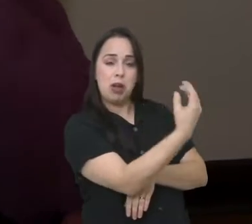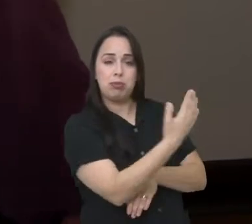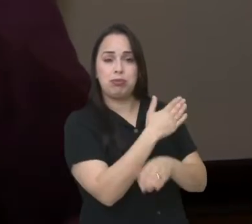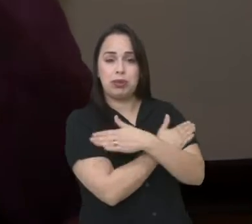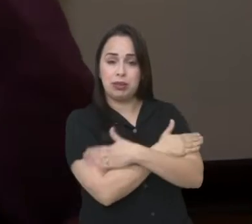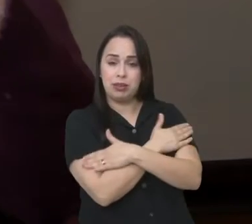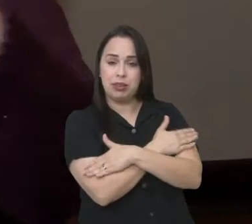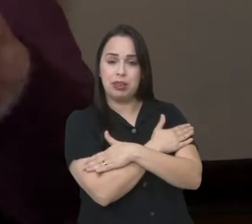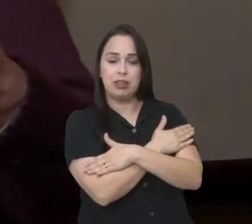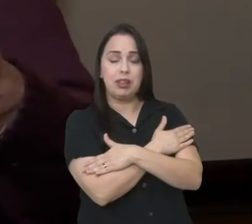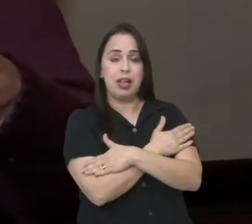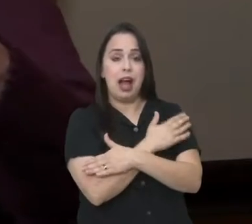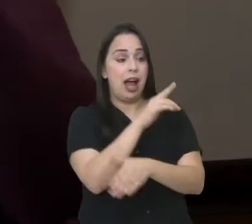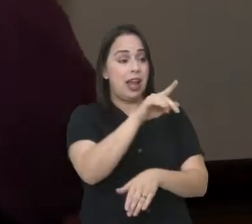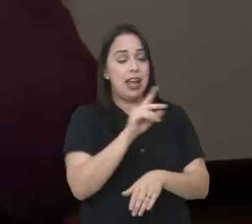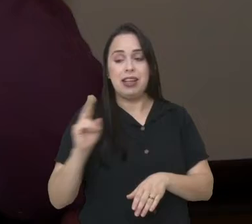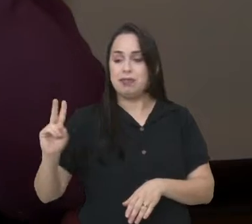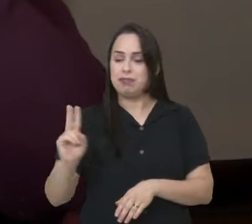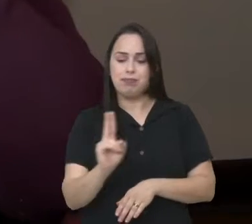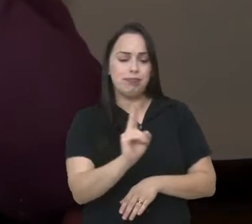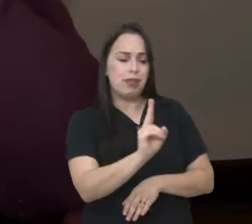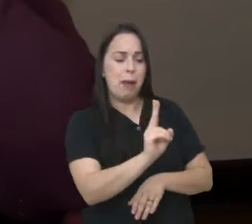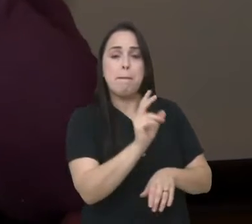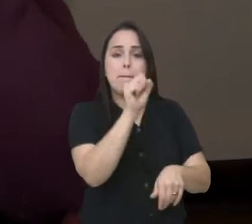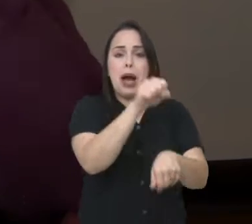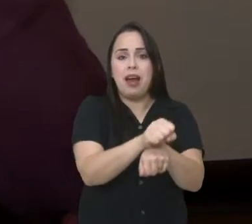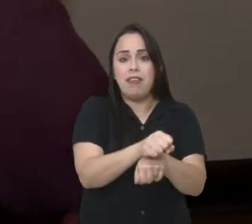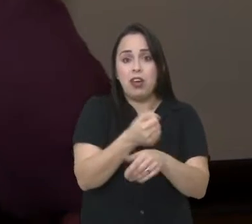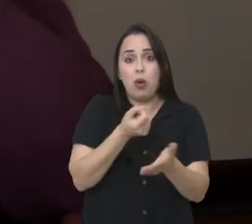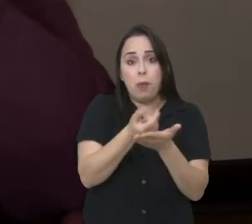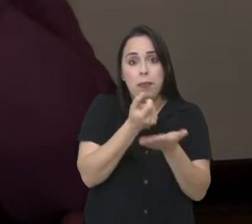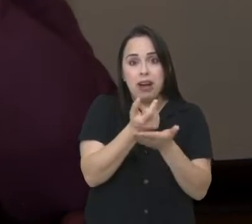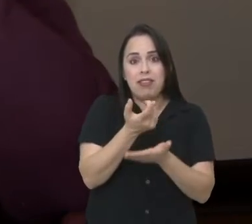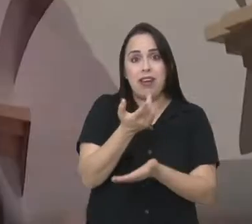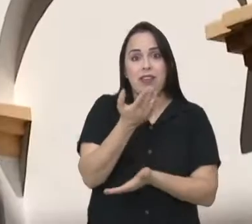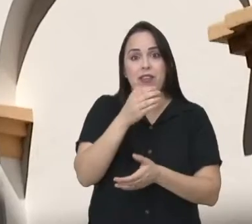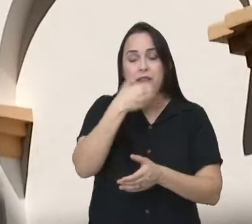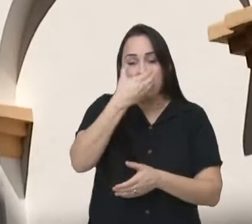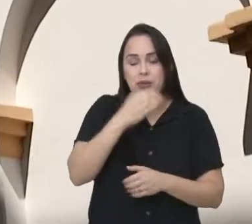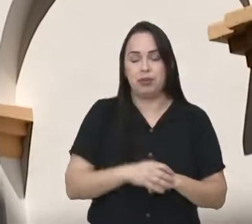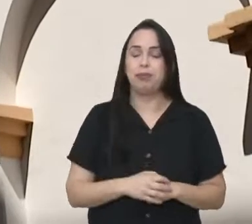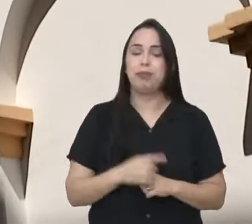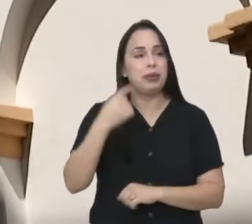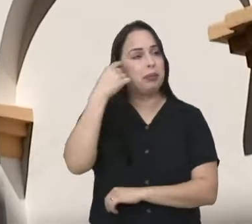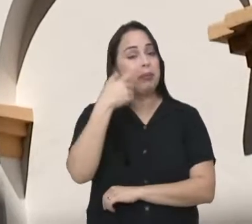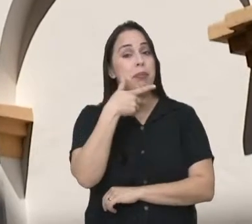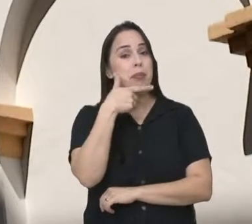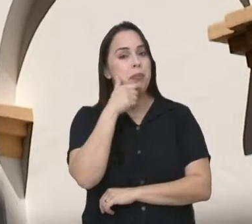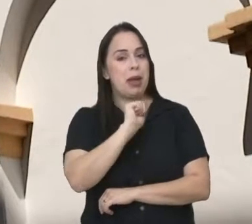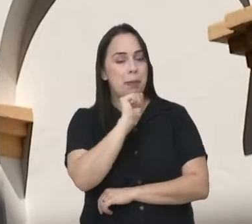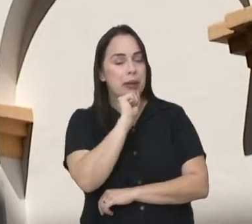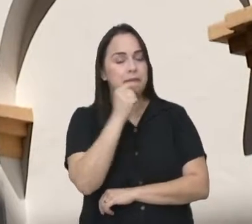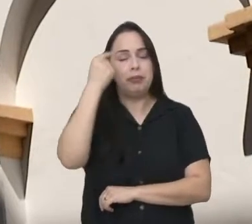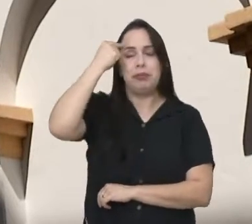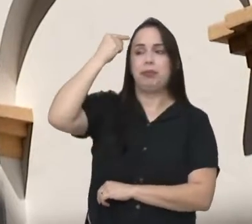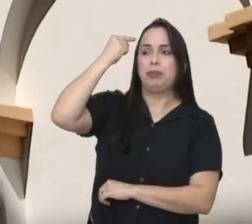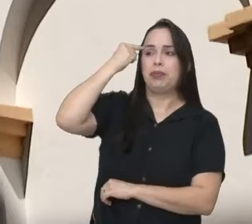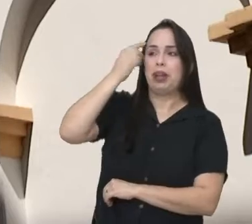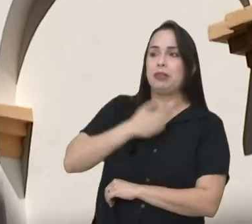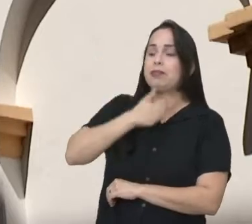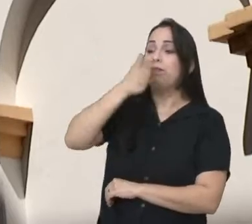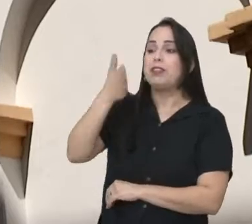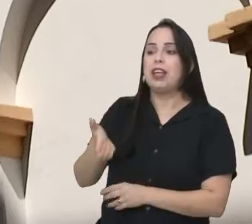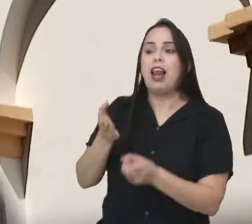E eles paravam para comprar fruta. Então a minha mãe falou assim, será que se eu levar no mercado eu não vendo? E arrumou e a gente